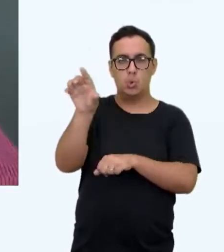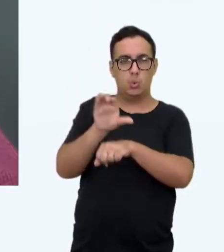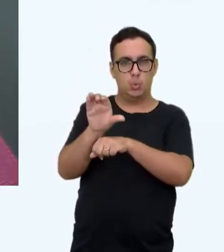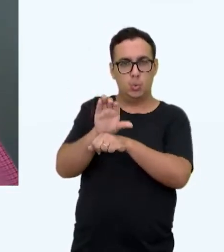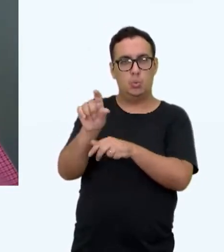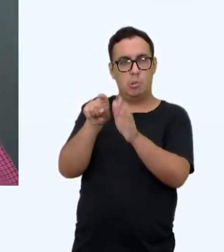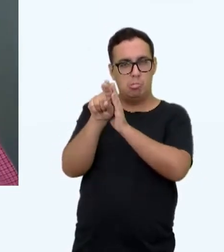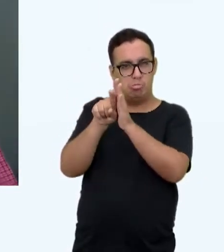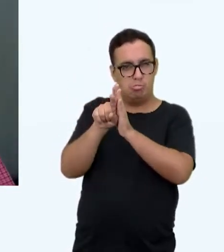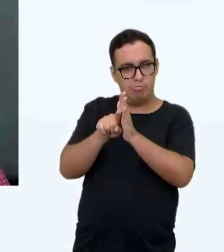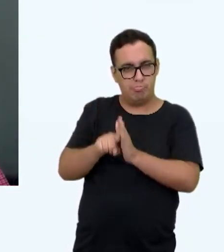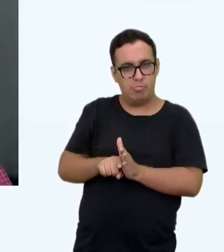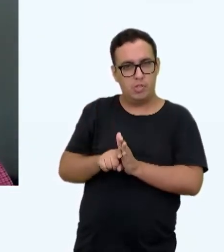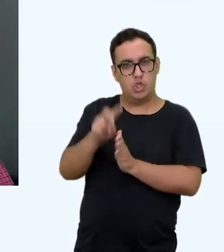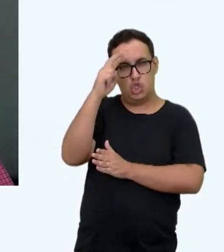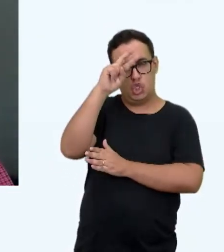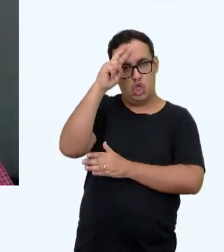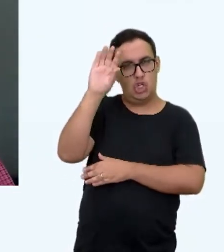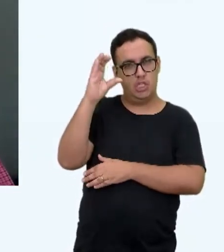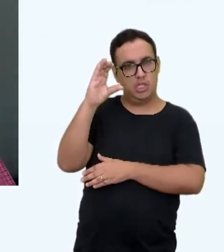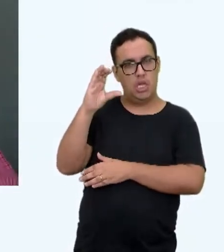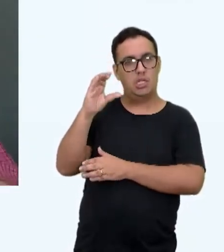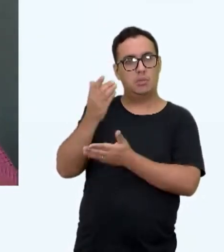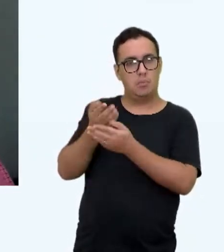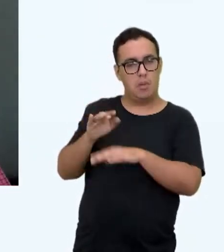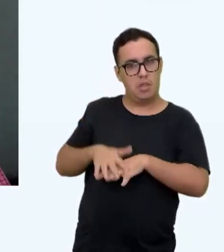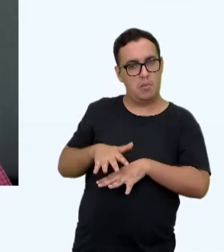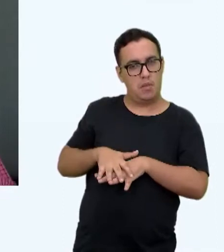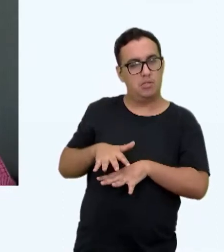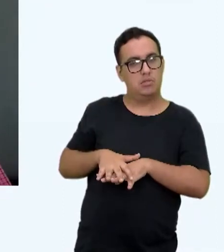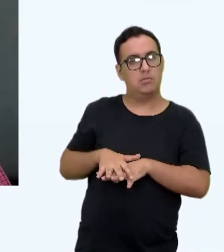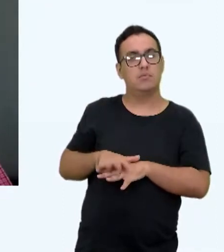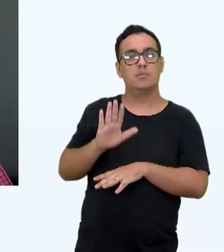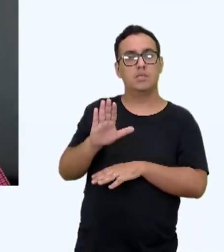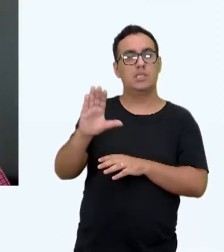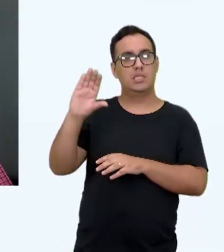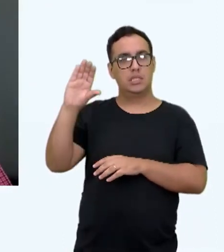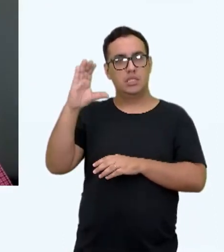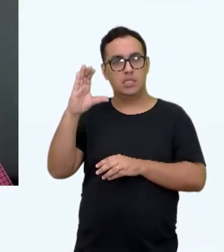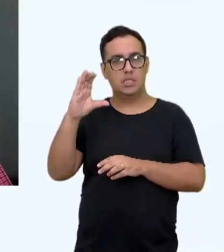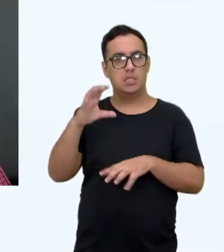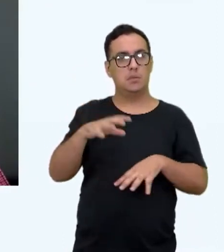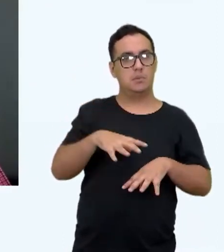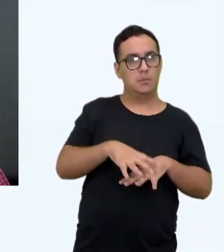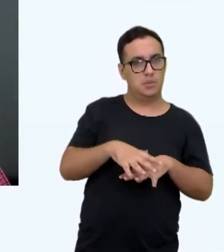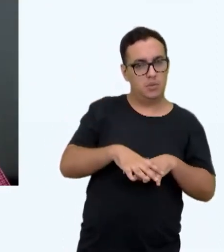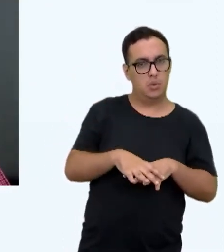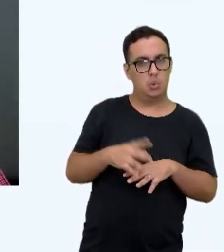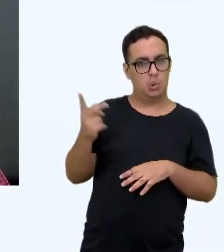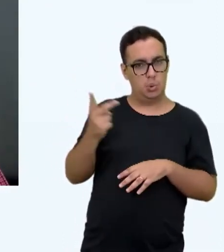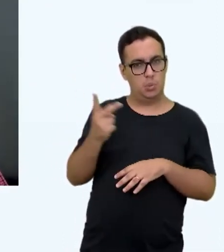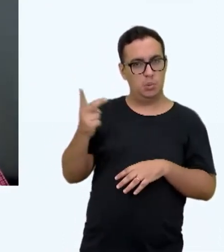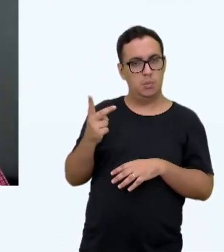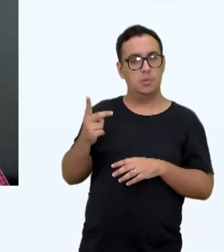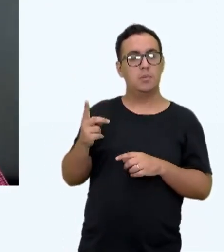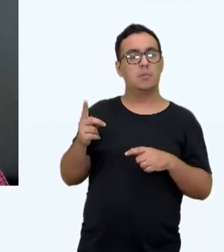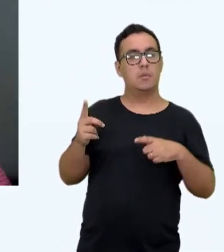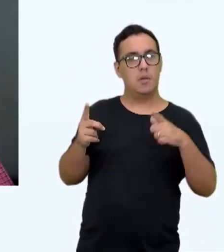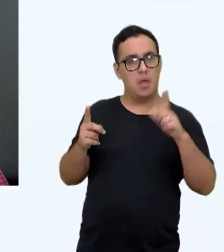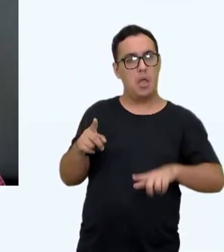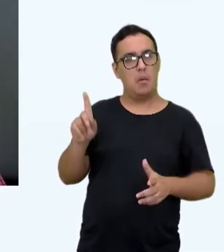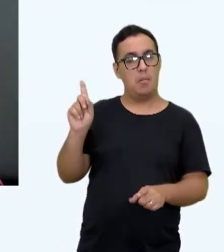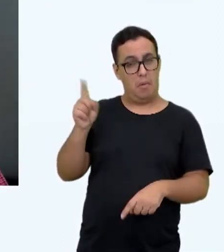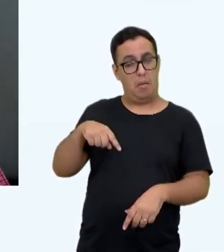pesquisa e história da ciência e matemática, é que ciência e matemática é um produto